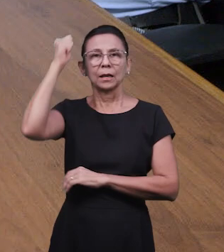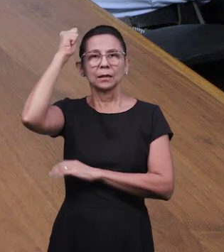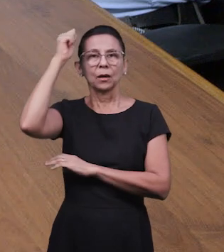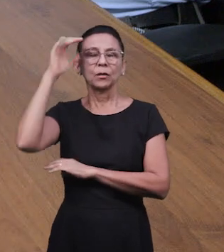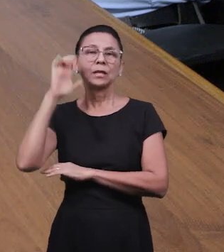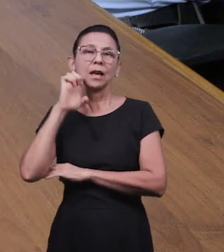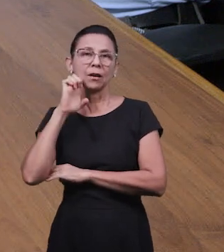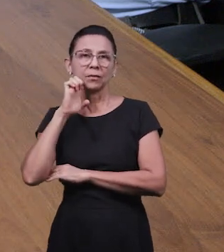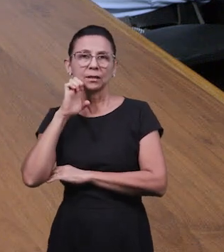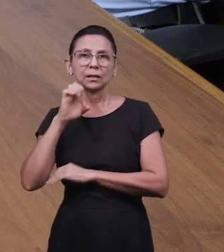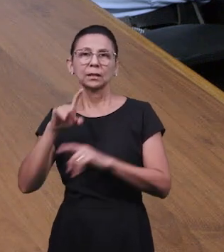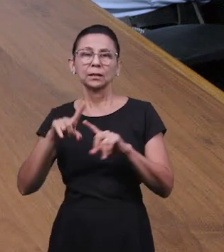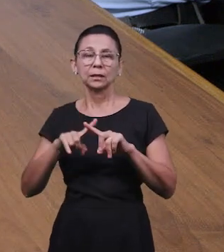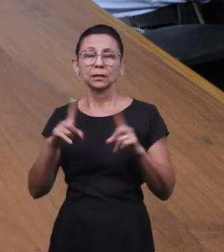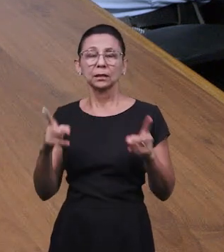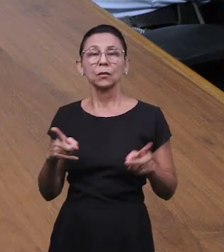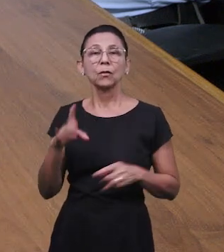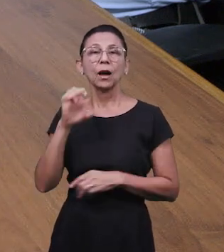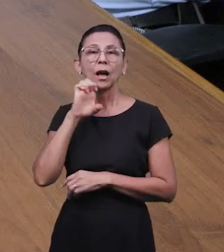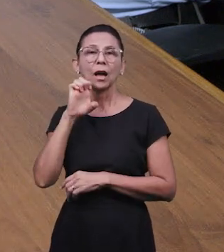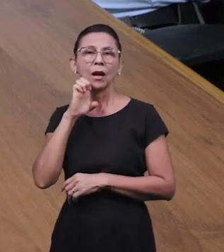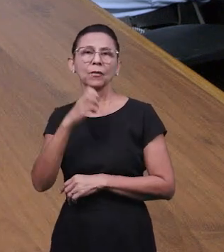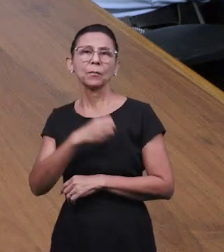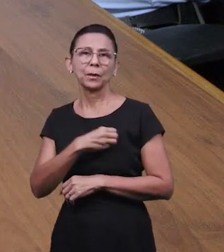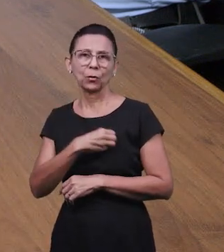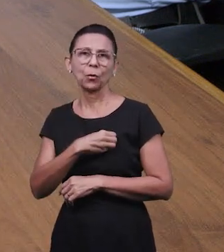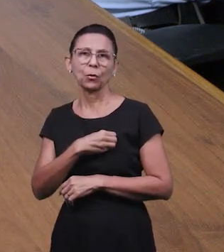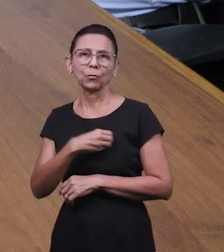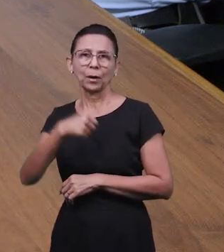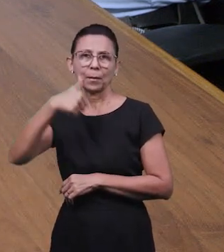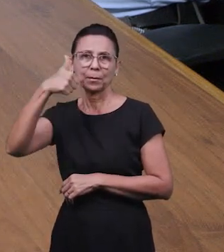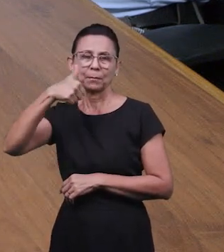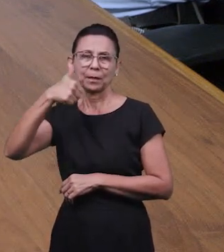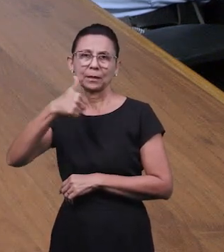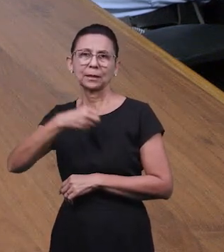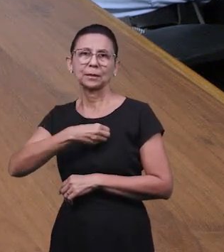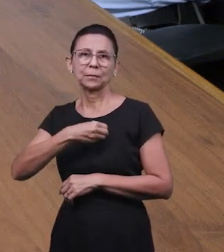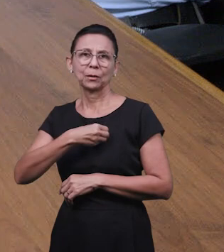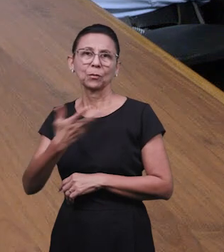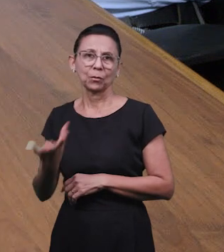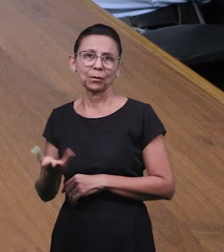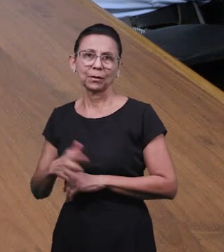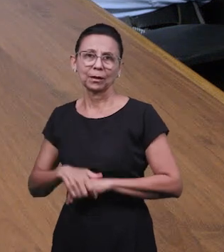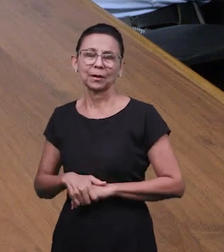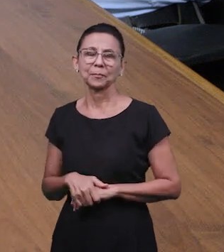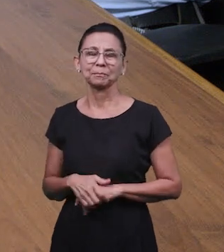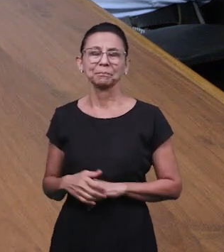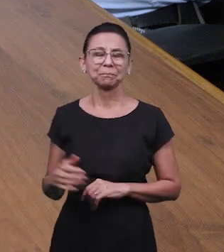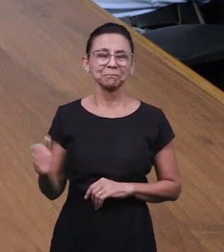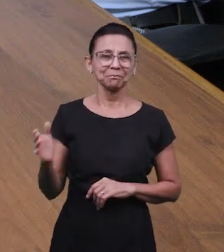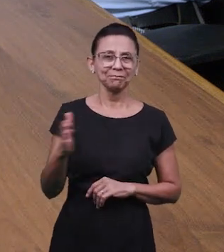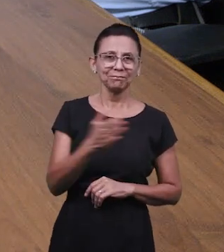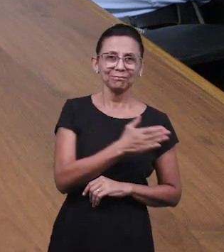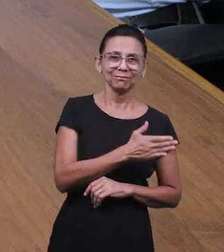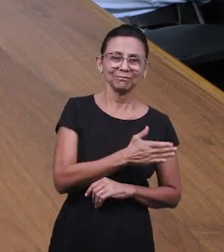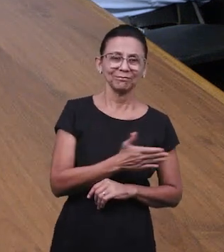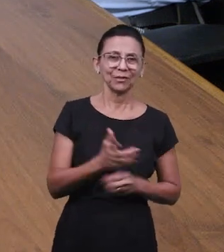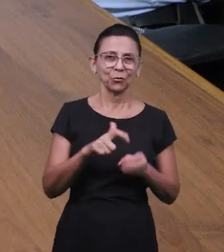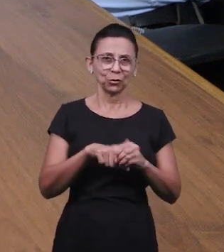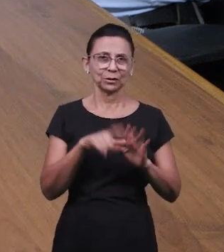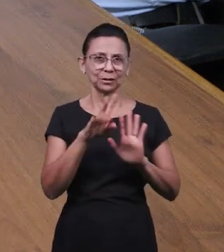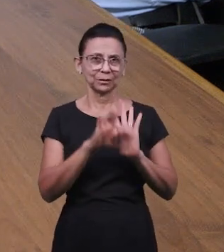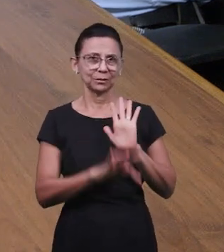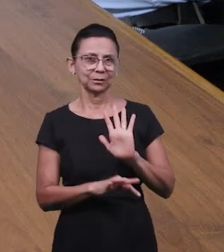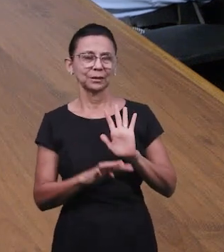Jesus ressuscitou, a primeira pessoa que ele se revelou foi uma mulher. E ela sai correndo para contar para um monte de apóstolos, estava cheio de medo,